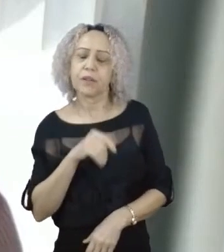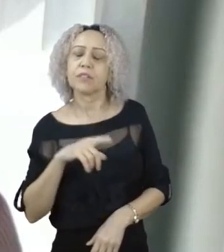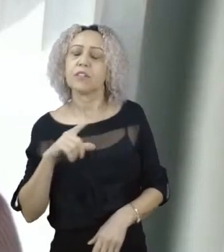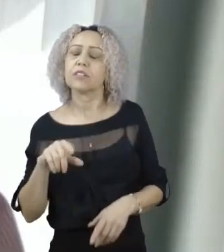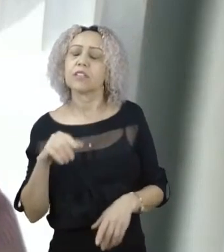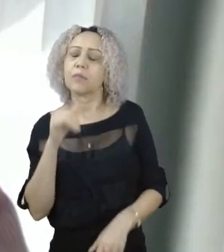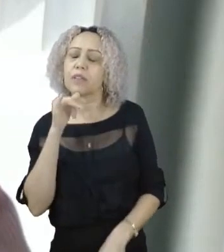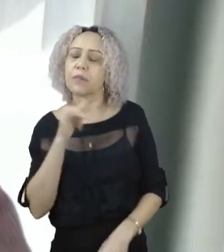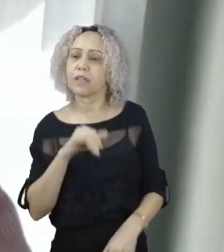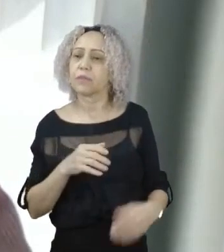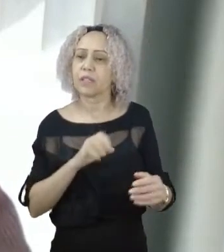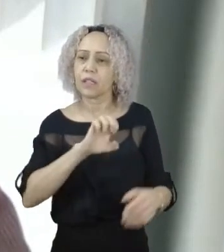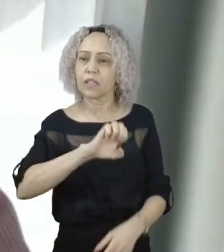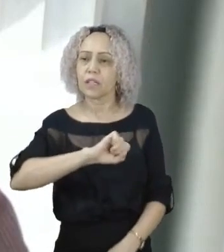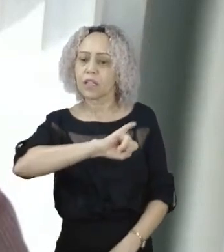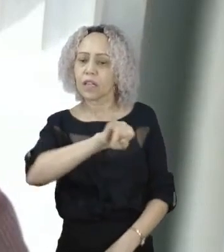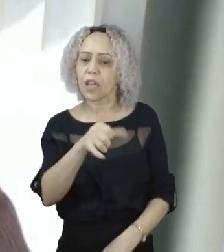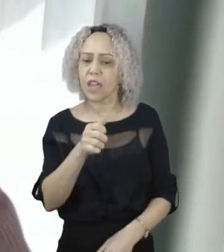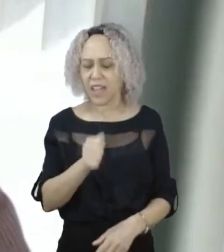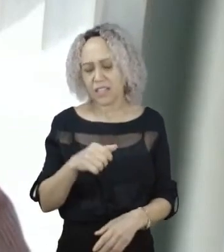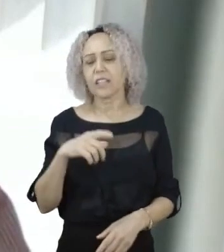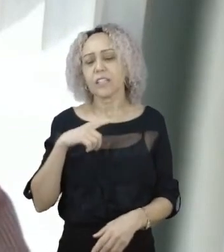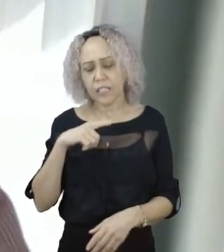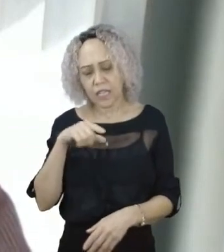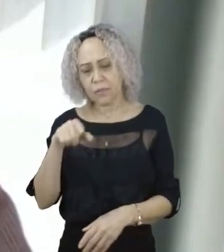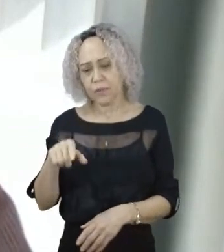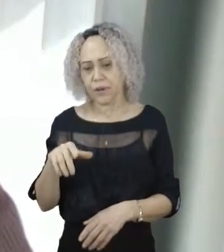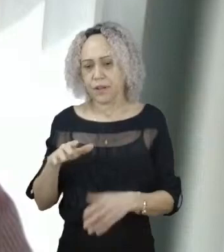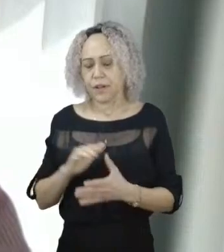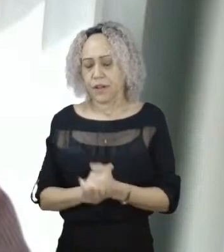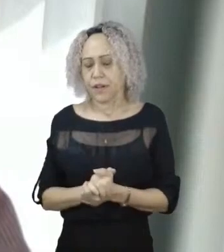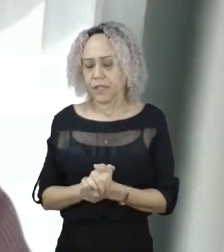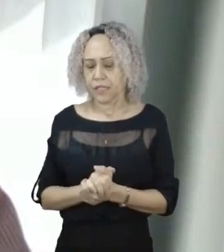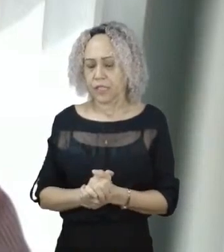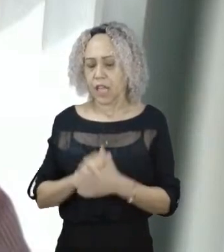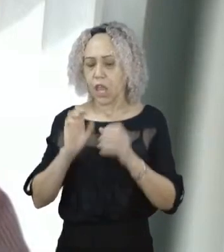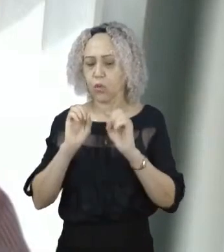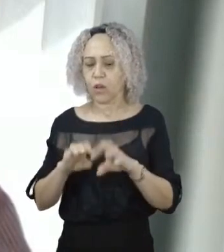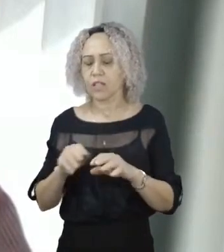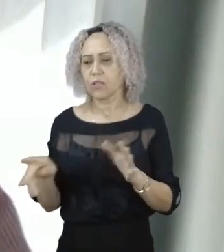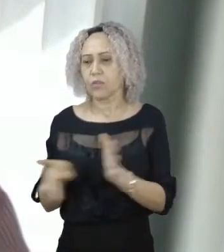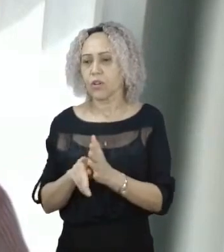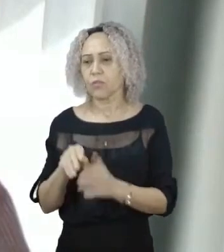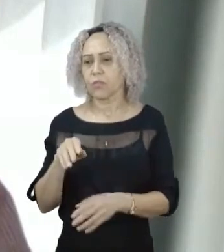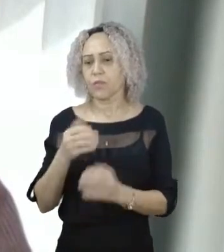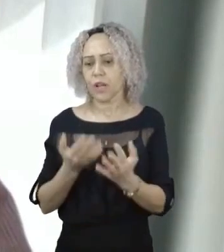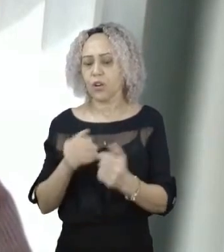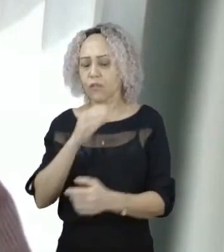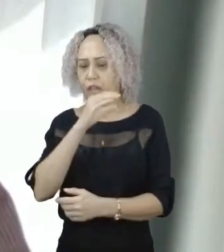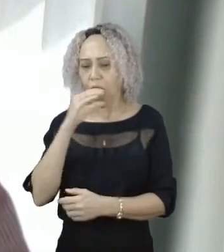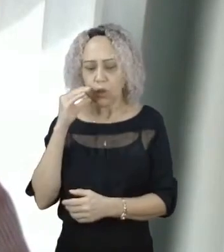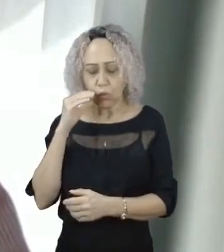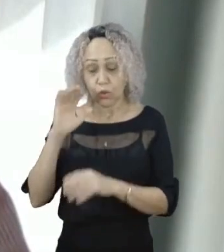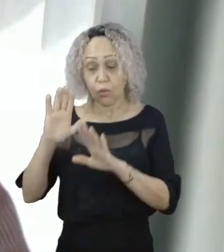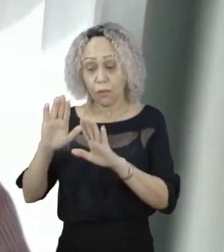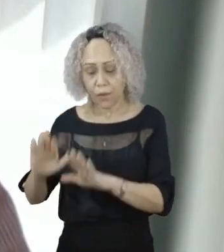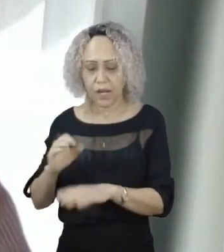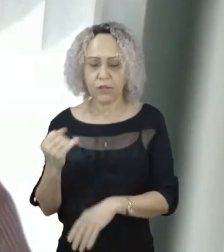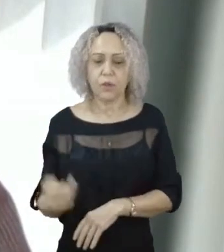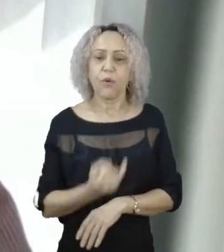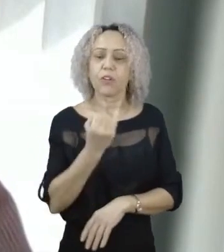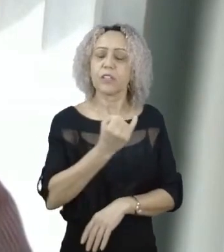adultos, né? Mas o ideal é que essa etapa cognitiva, essa etapa etária, ela seja